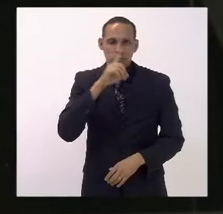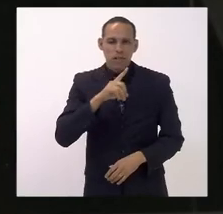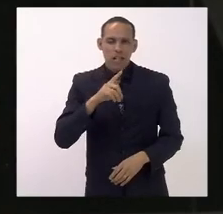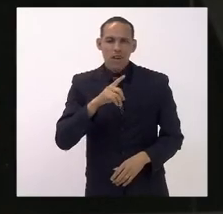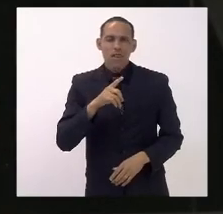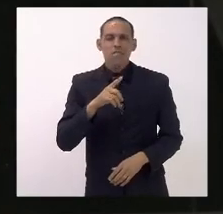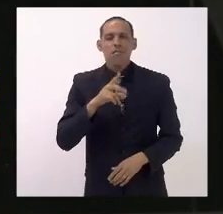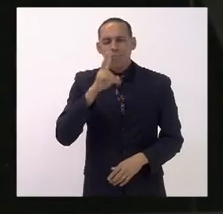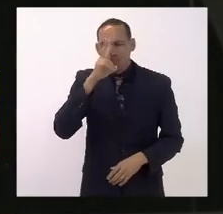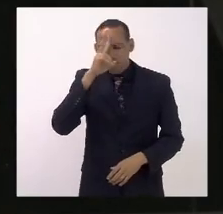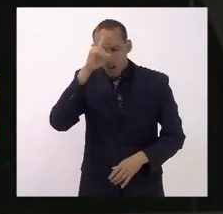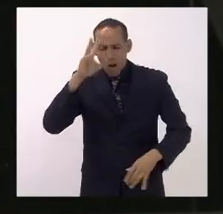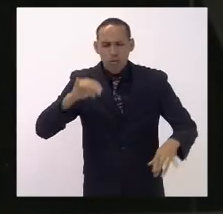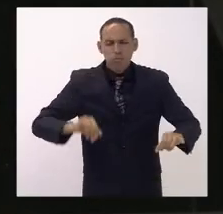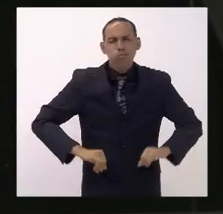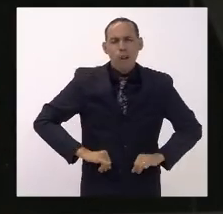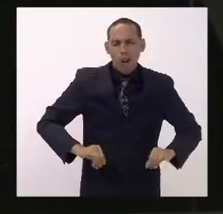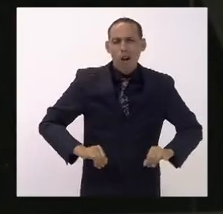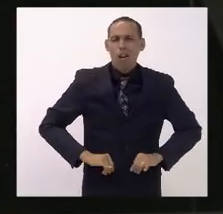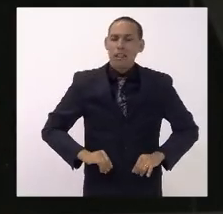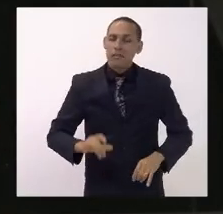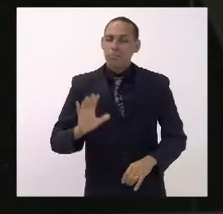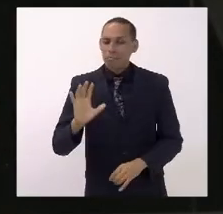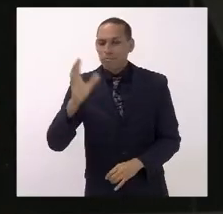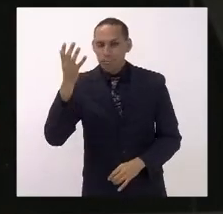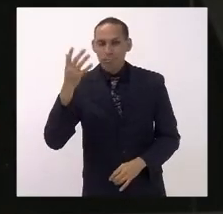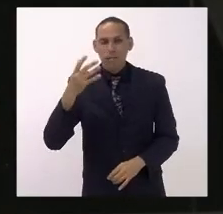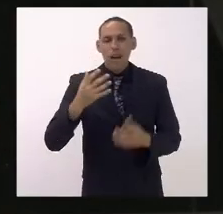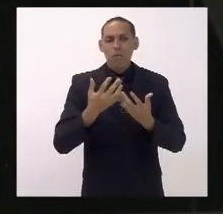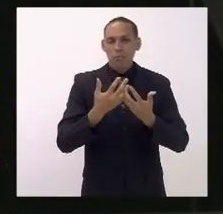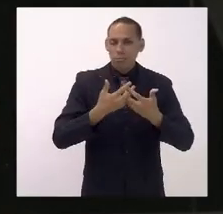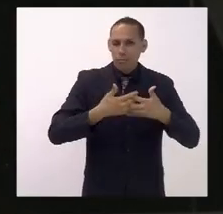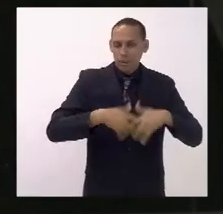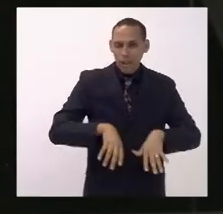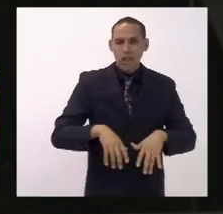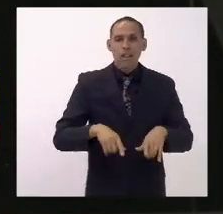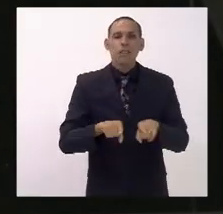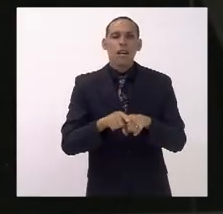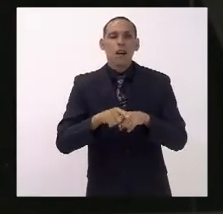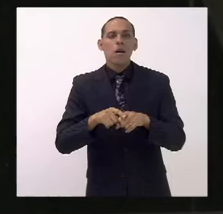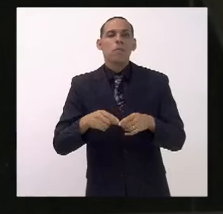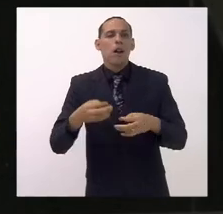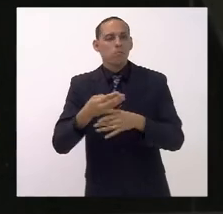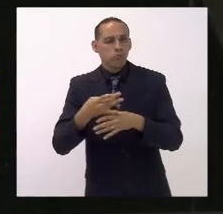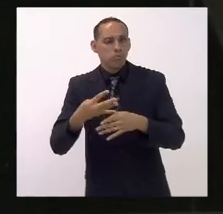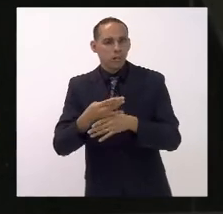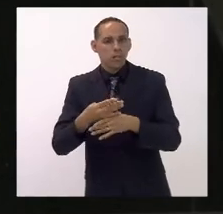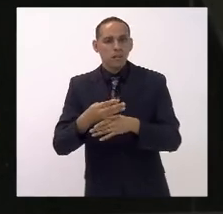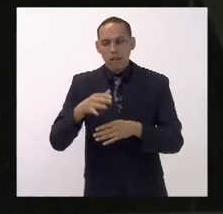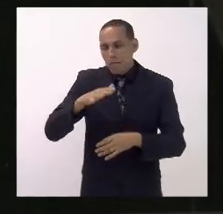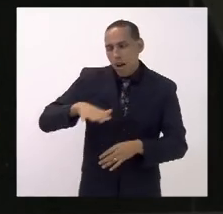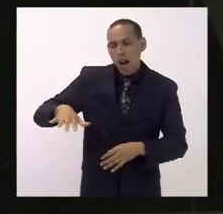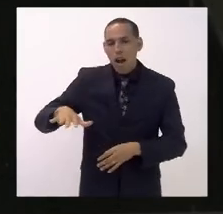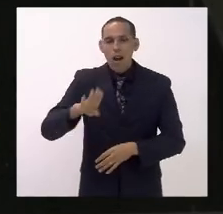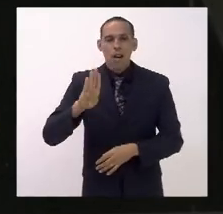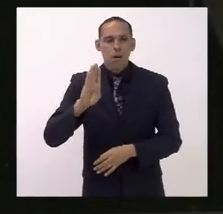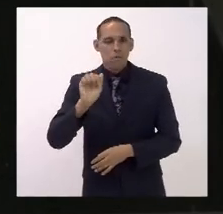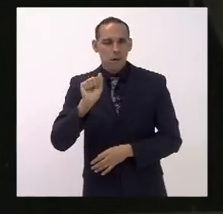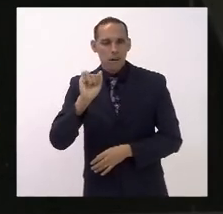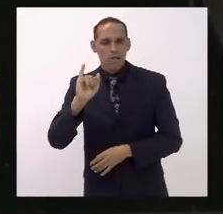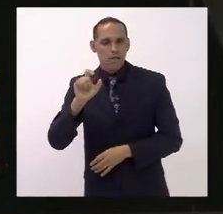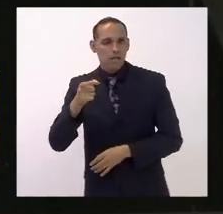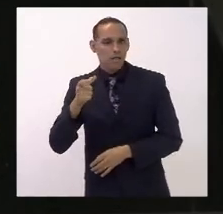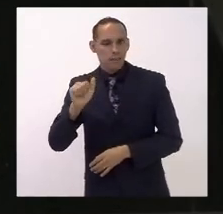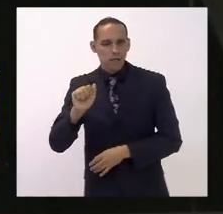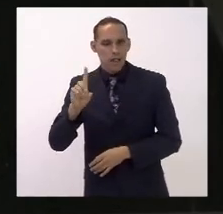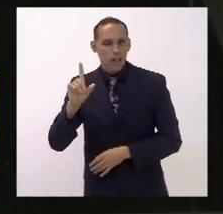fortemente castigado. Nós tivemos a tragédia de Petrópolis, os municípios da Baixada que sofreram com as enchentes, os